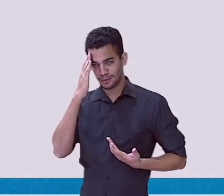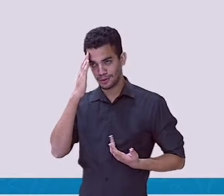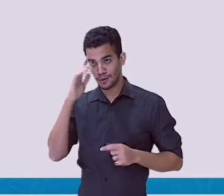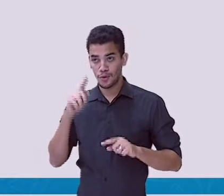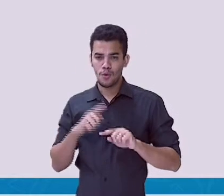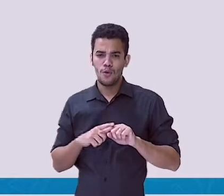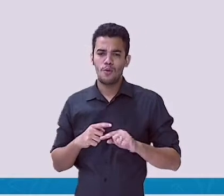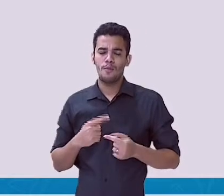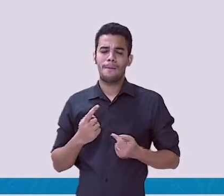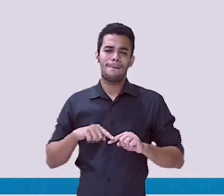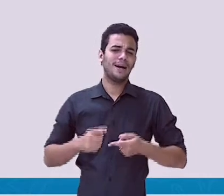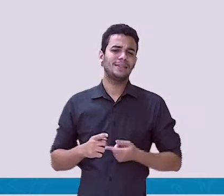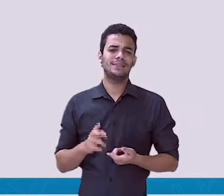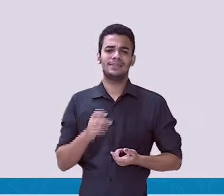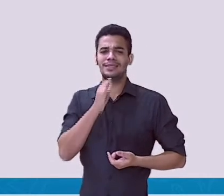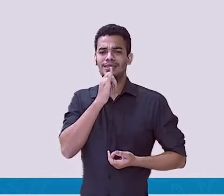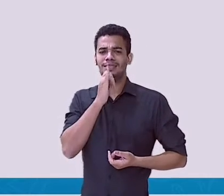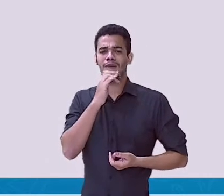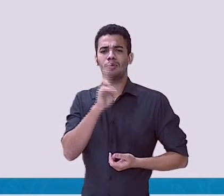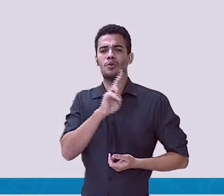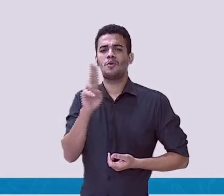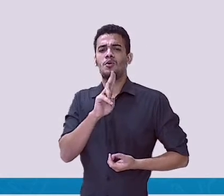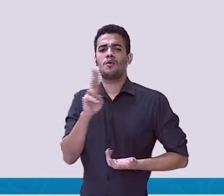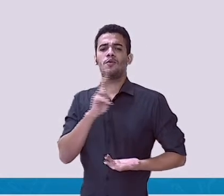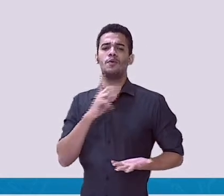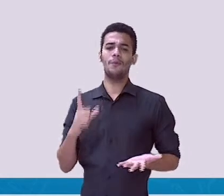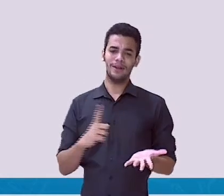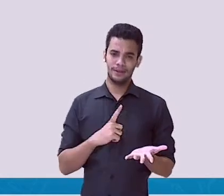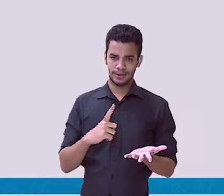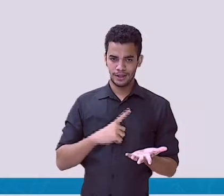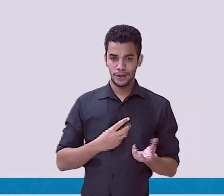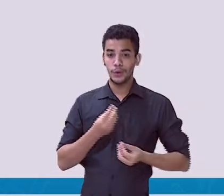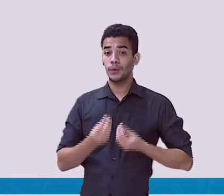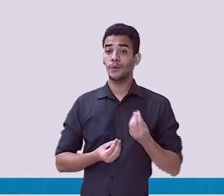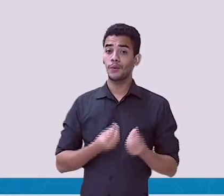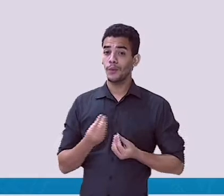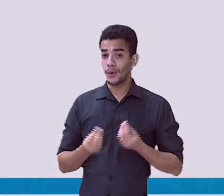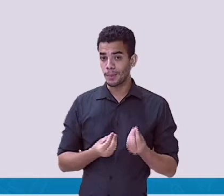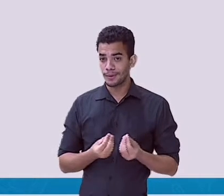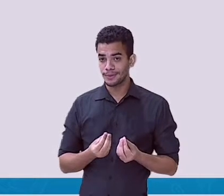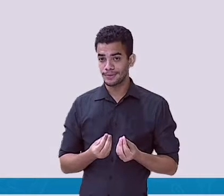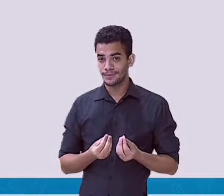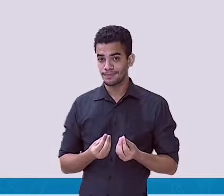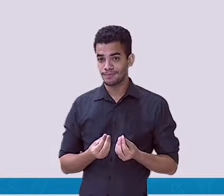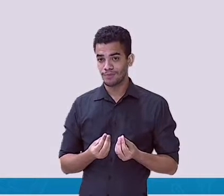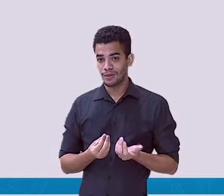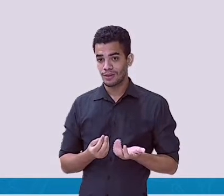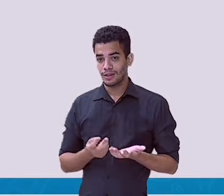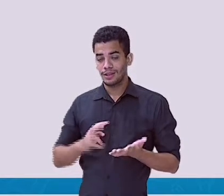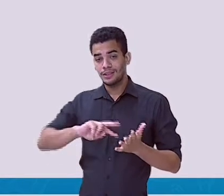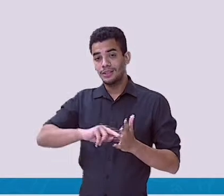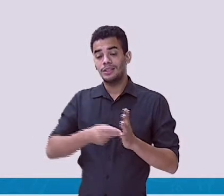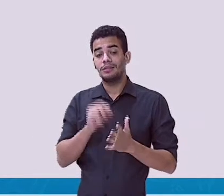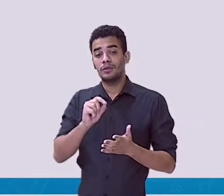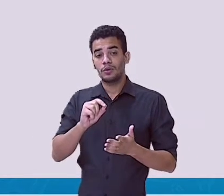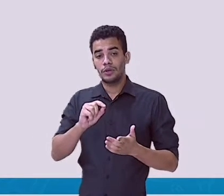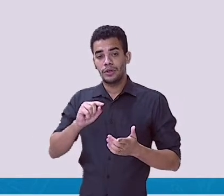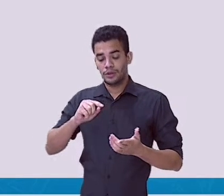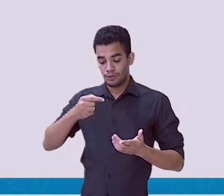Essa circulação do sangue, nós vamos chamar de grande e pequeno, de pequena e grande